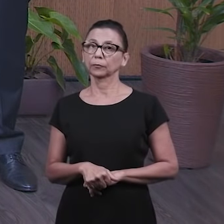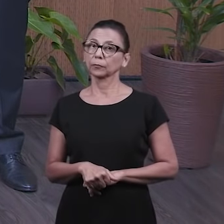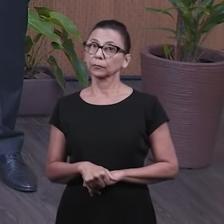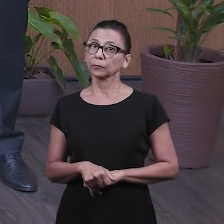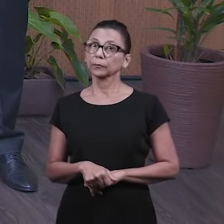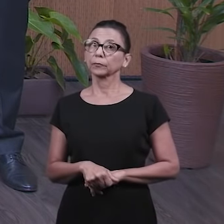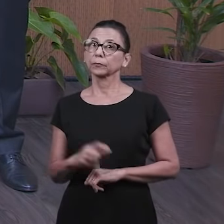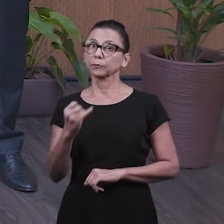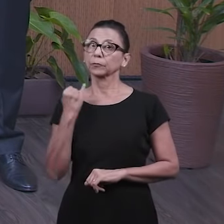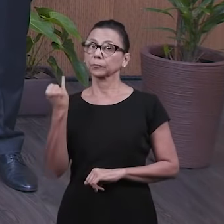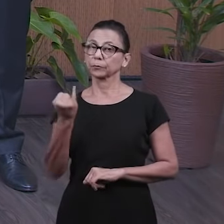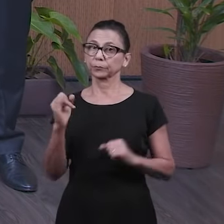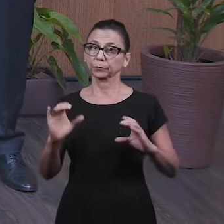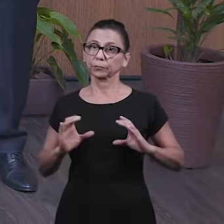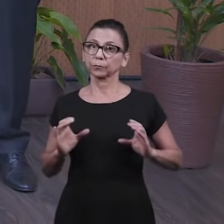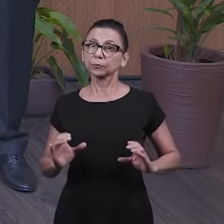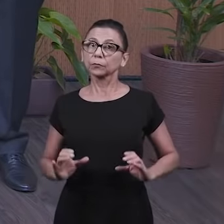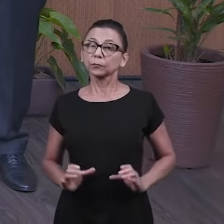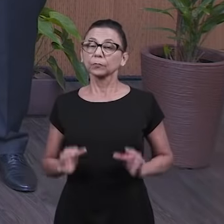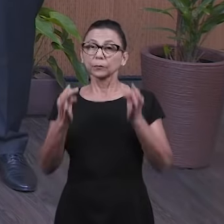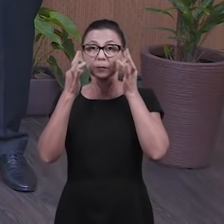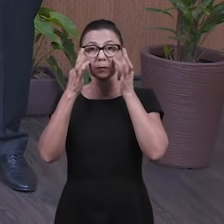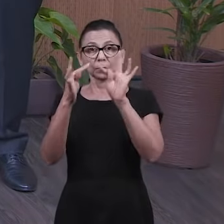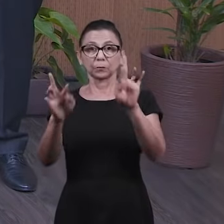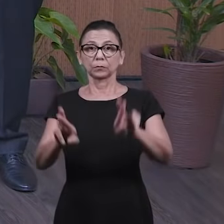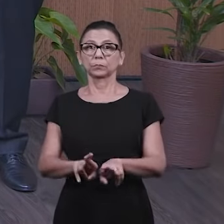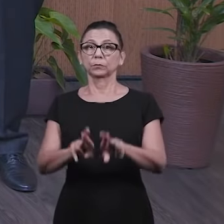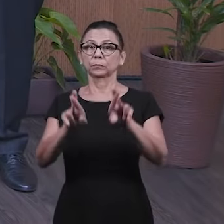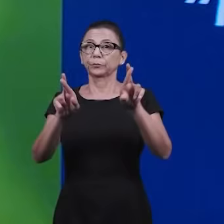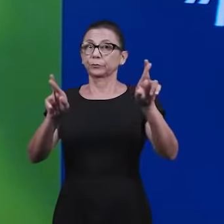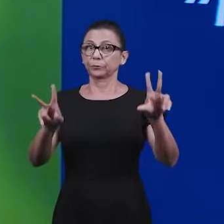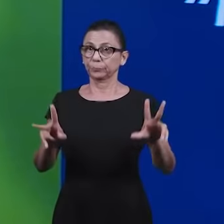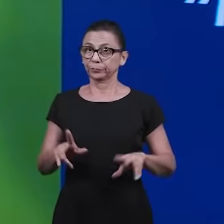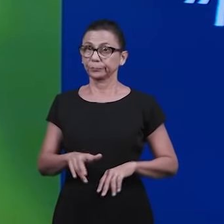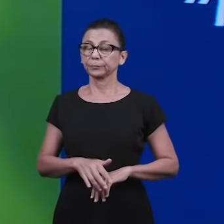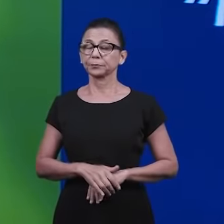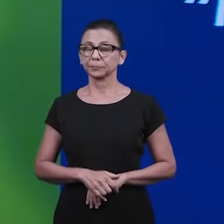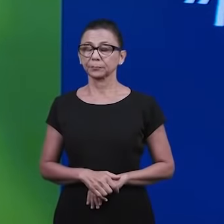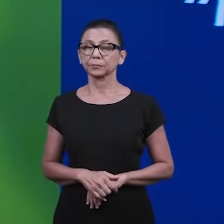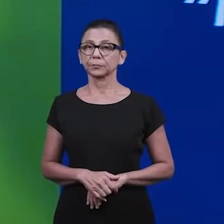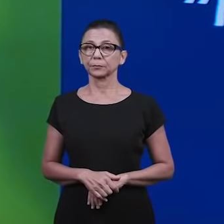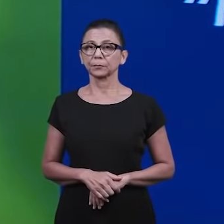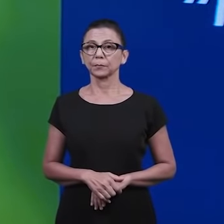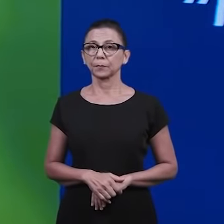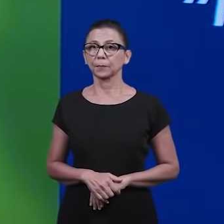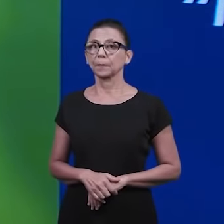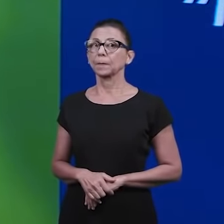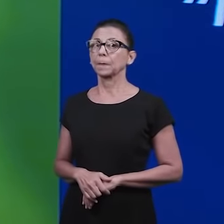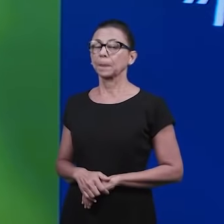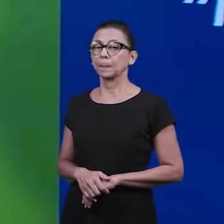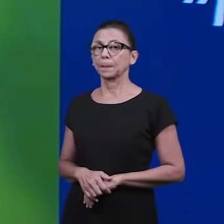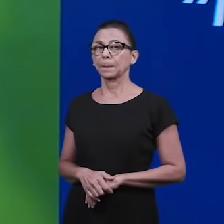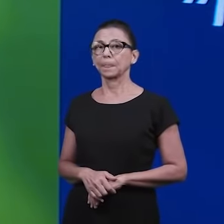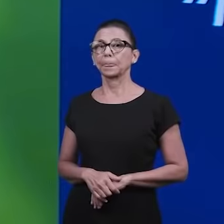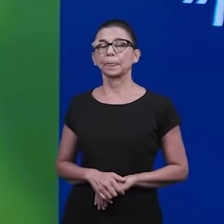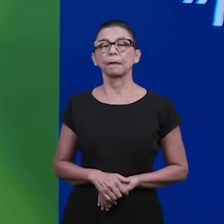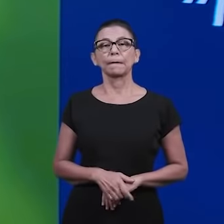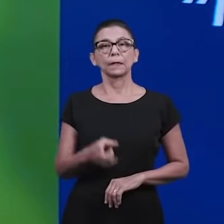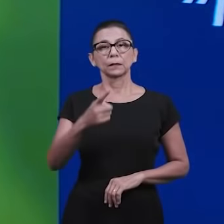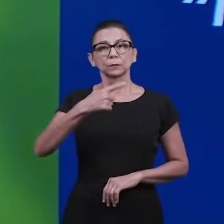nosso chamado foi para dizer que o Senhor Jesus